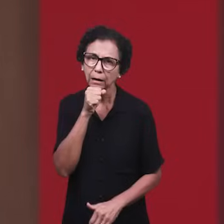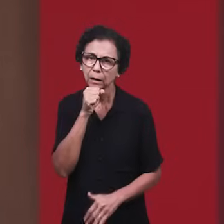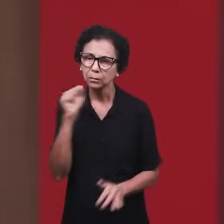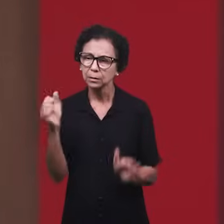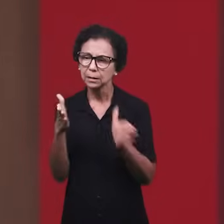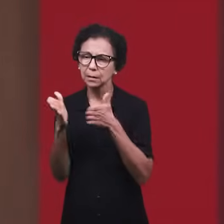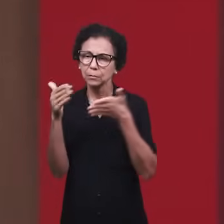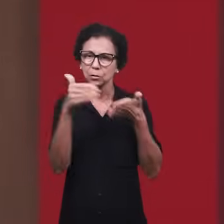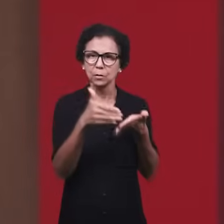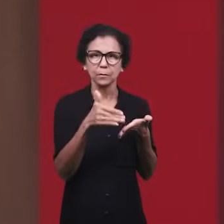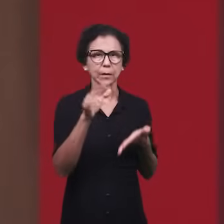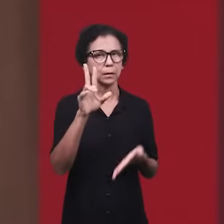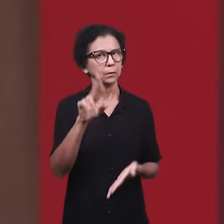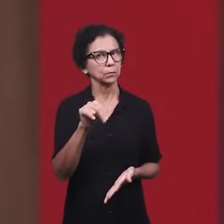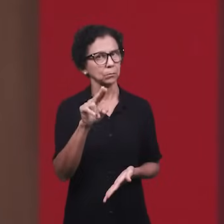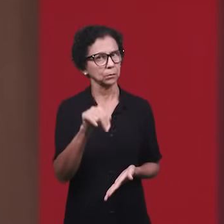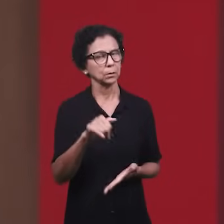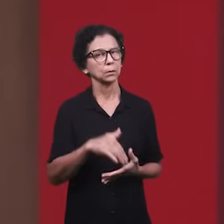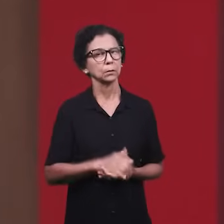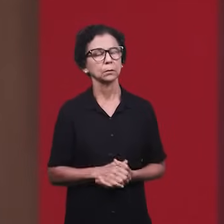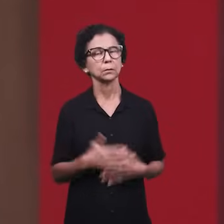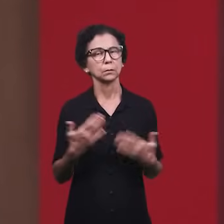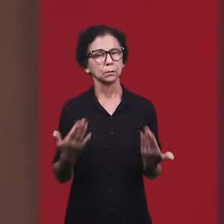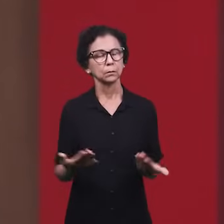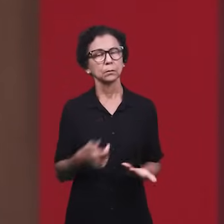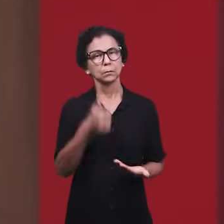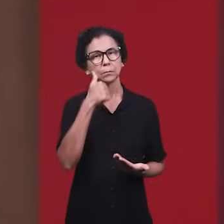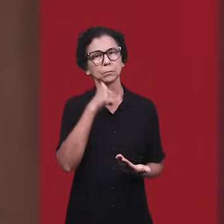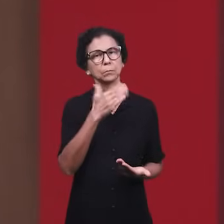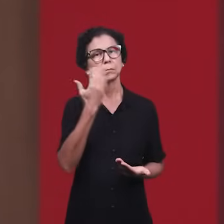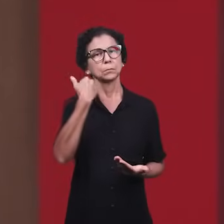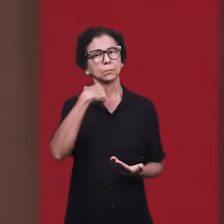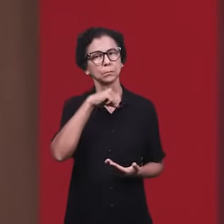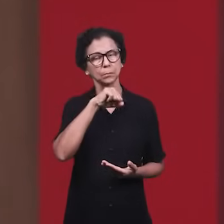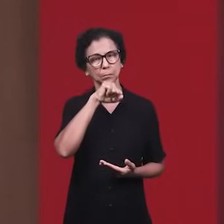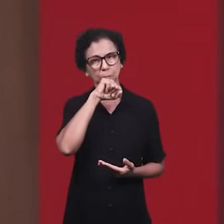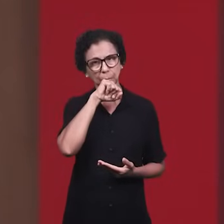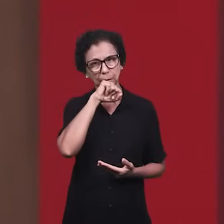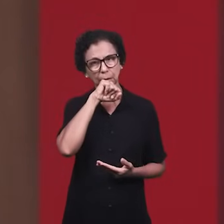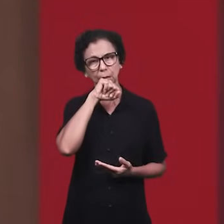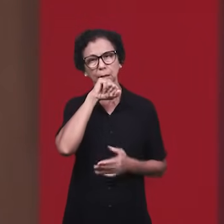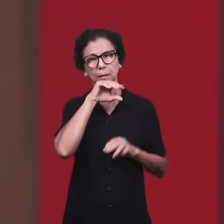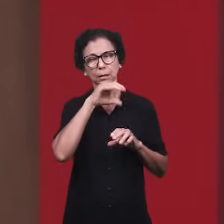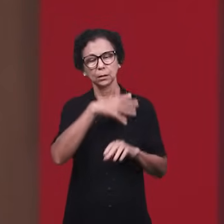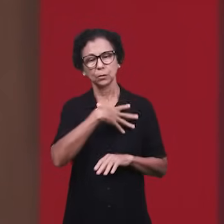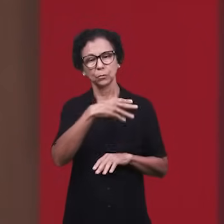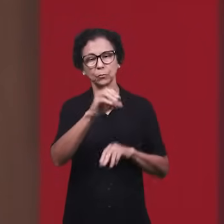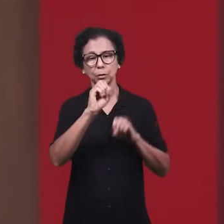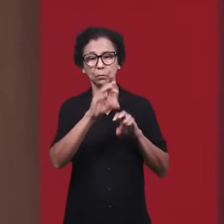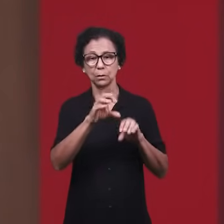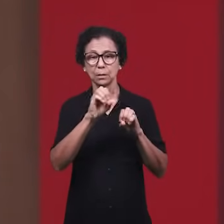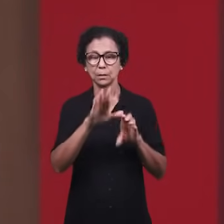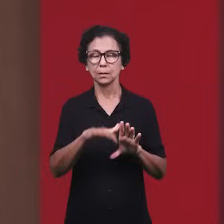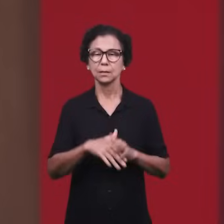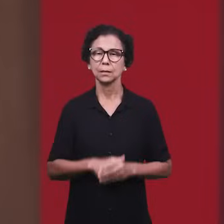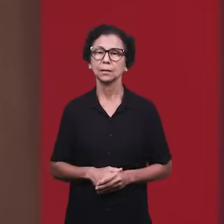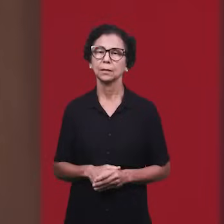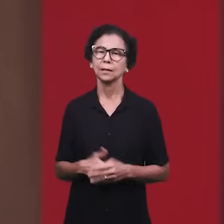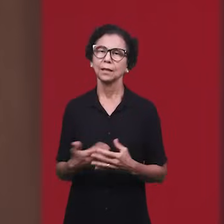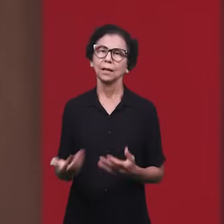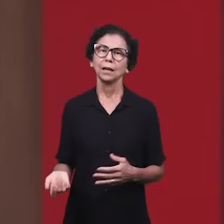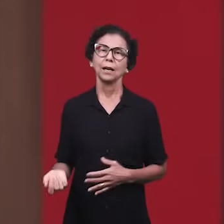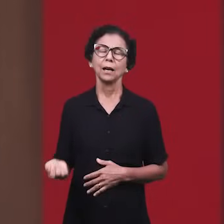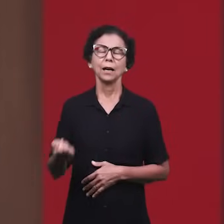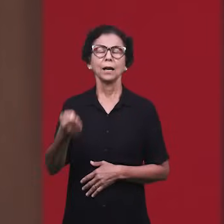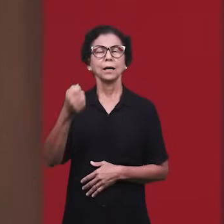processo então a a benção para o pai que instrui o menino no caminho é o descanso que ele vai ter